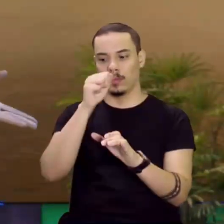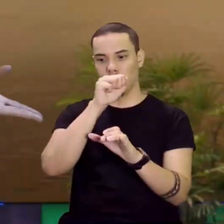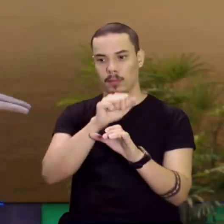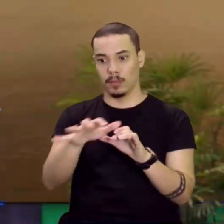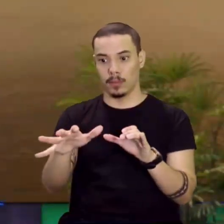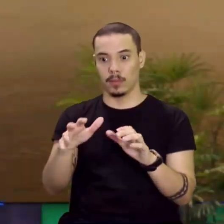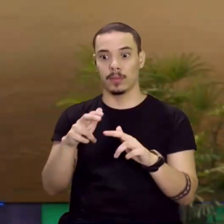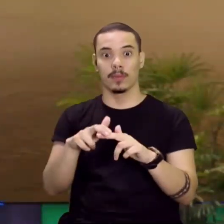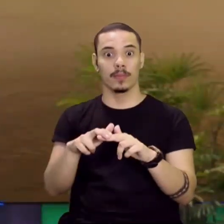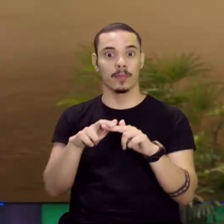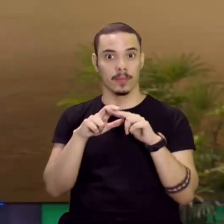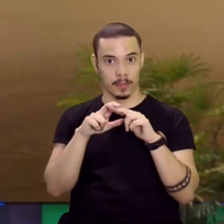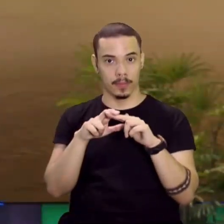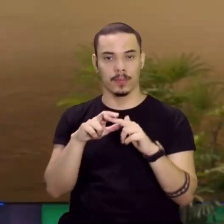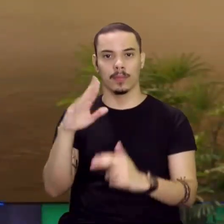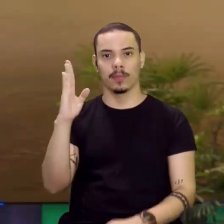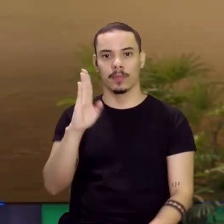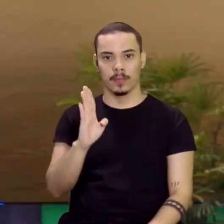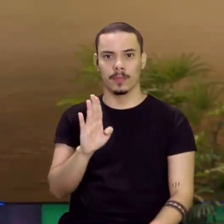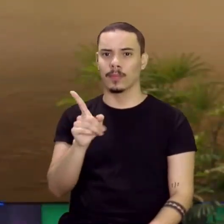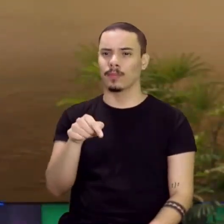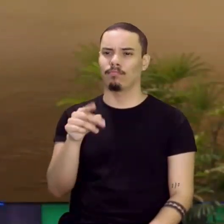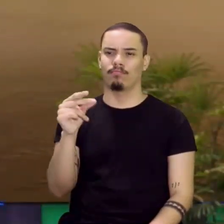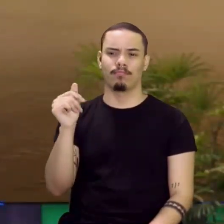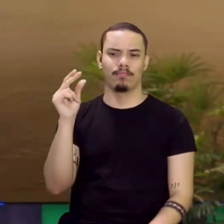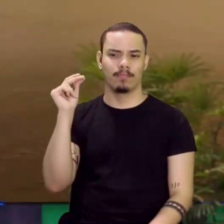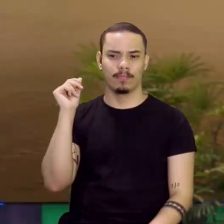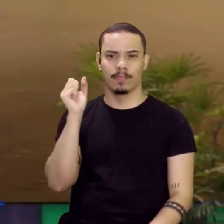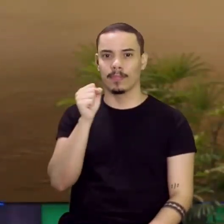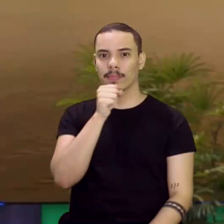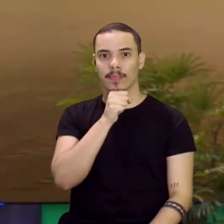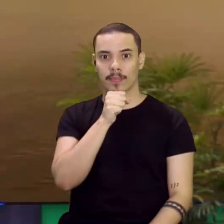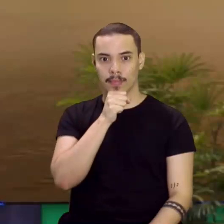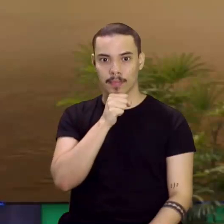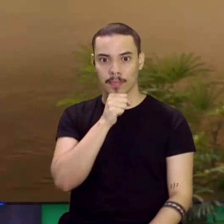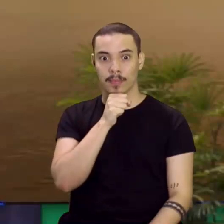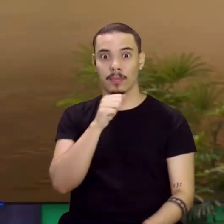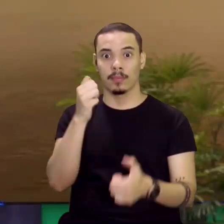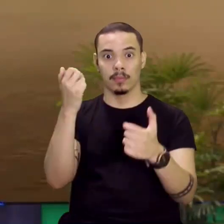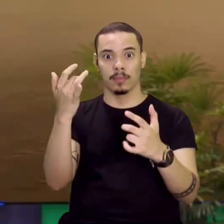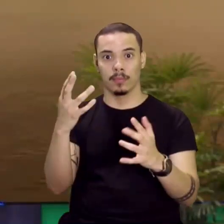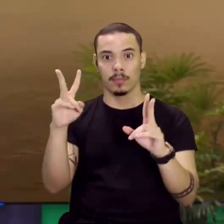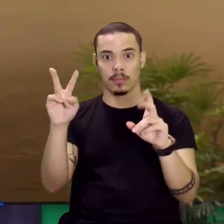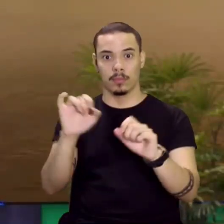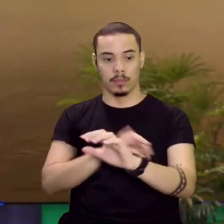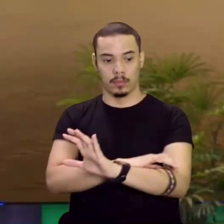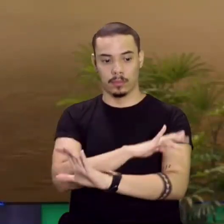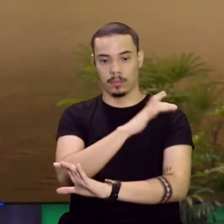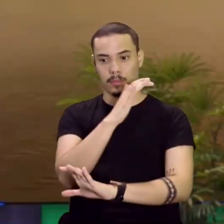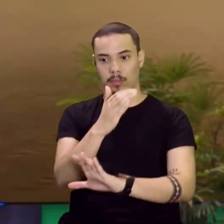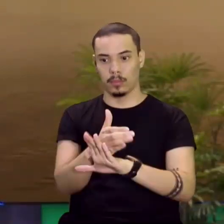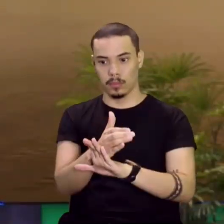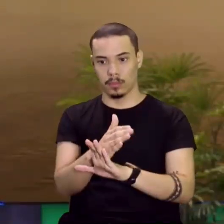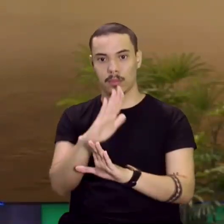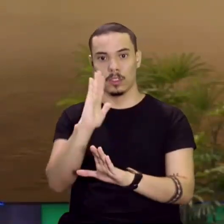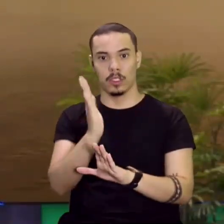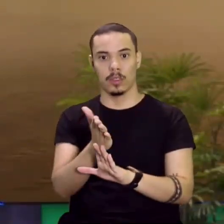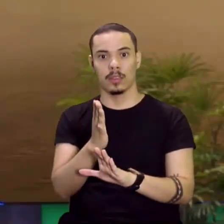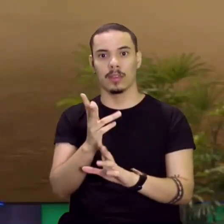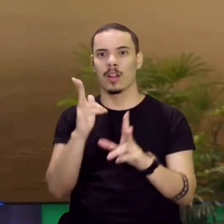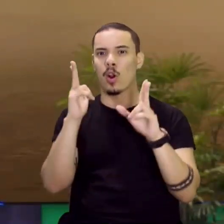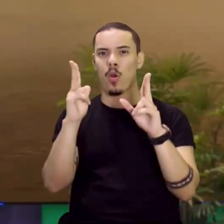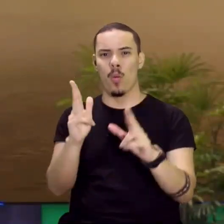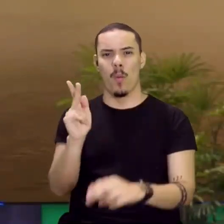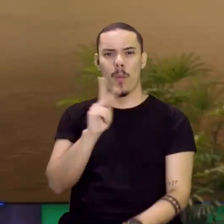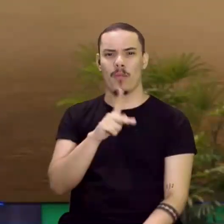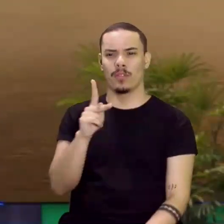Portanto, o Brasil é velho, é um país, eu estou falando do relevo, tá? É um país acomodado, ele é velho parecendo o